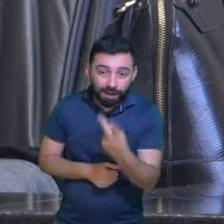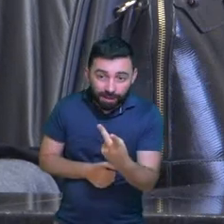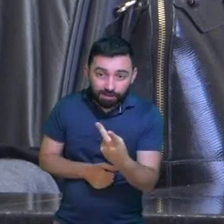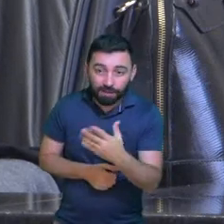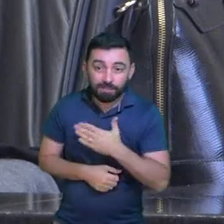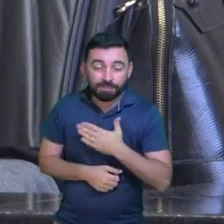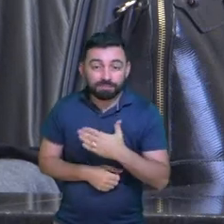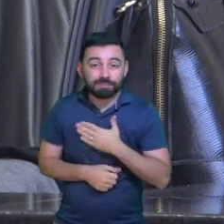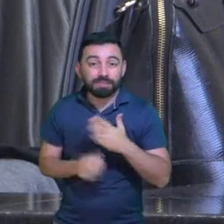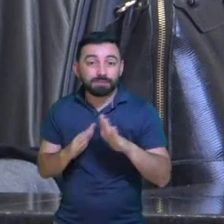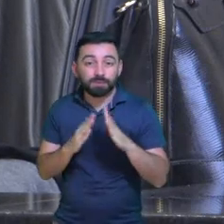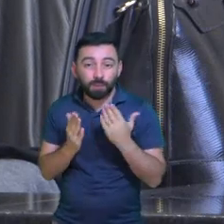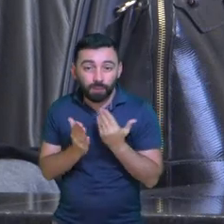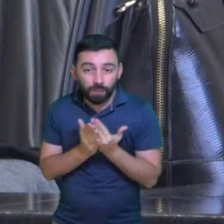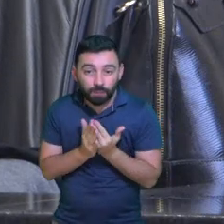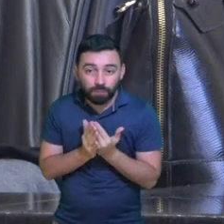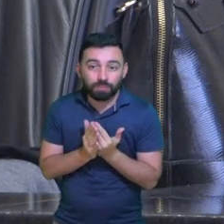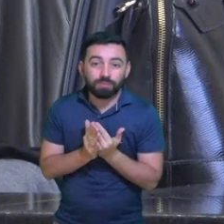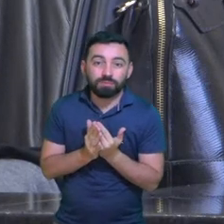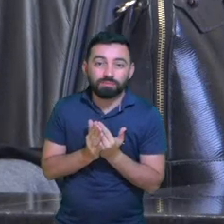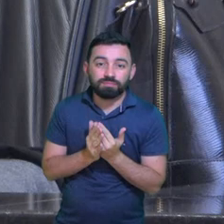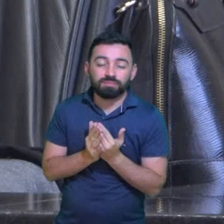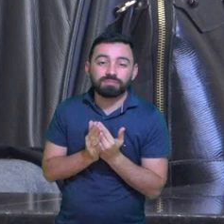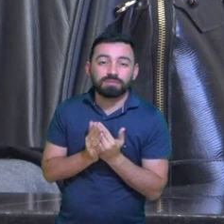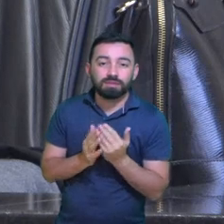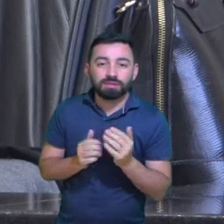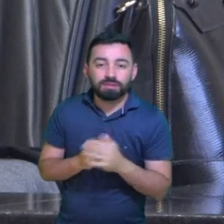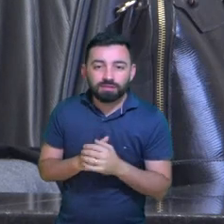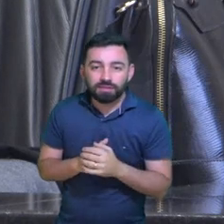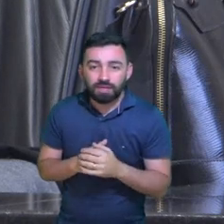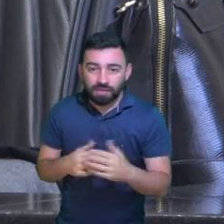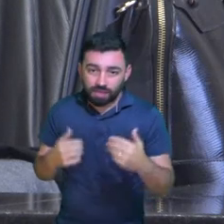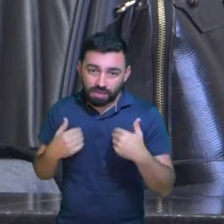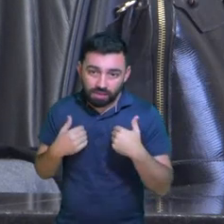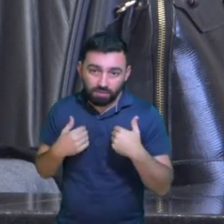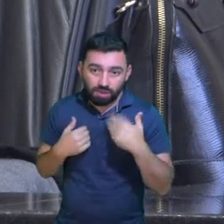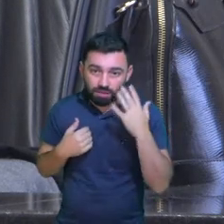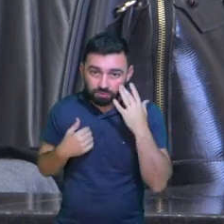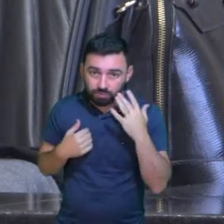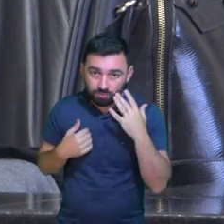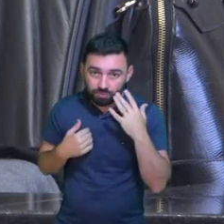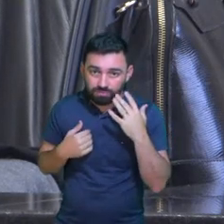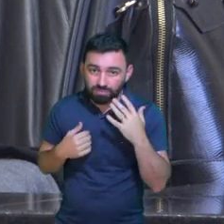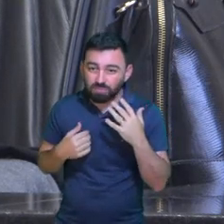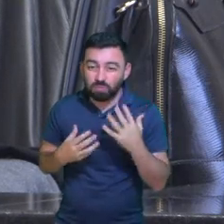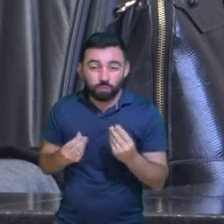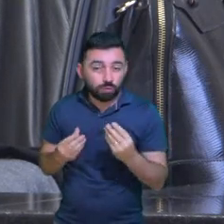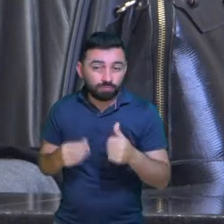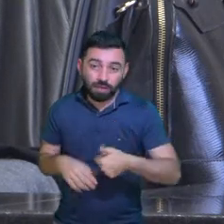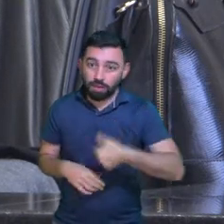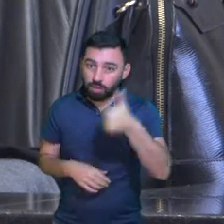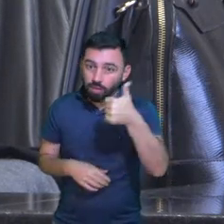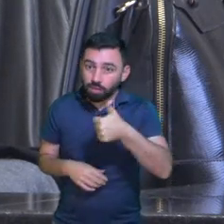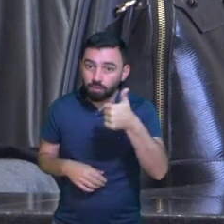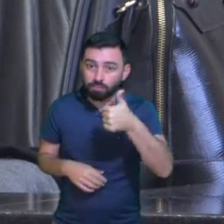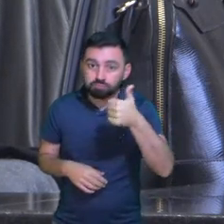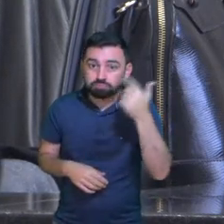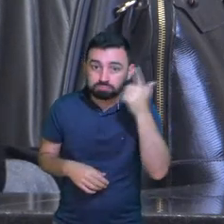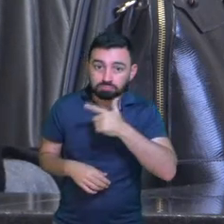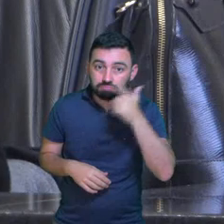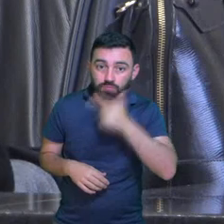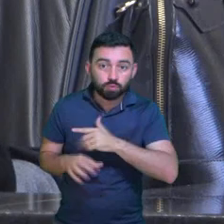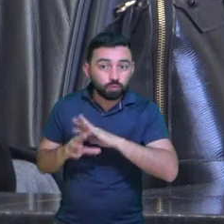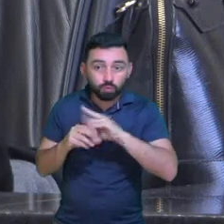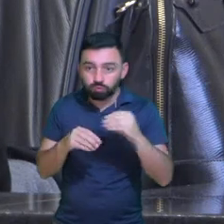ficou melhor com a inclusão eu eu acho que a escola ficou muito melhor depois que a gente disse olha todo mundo